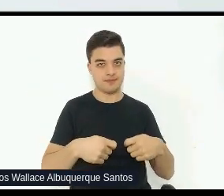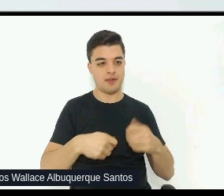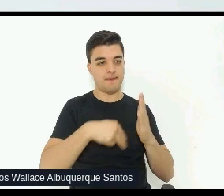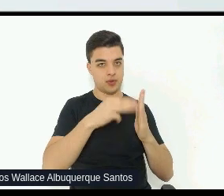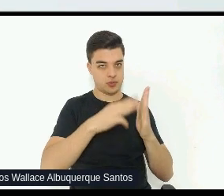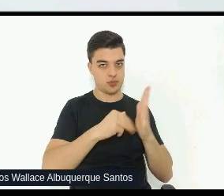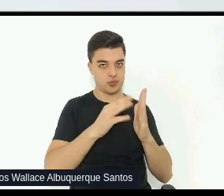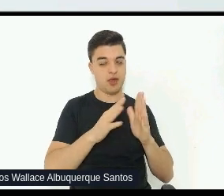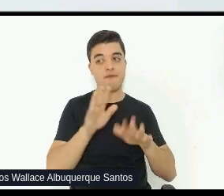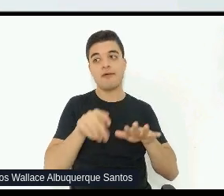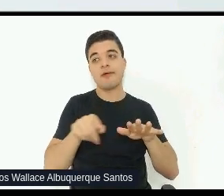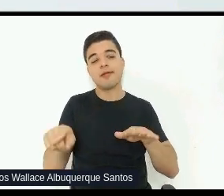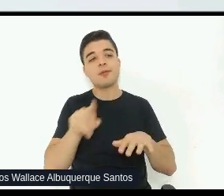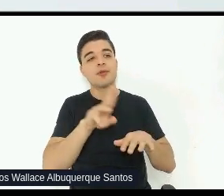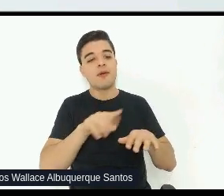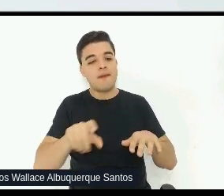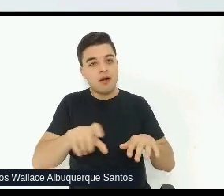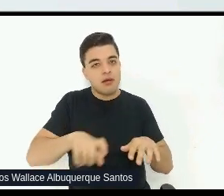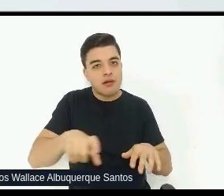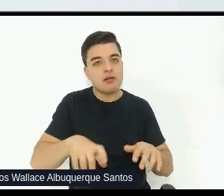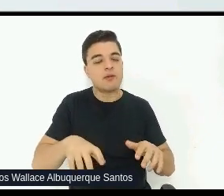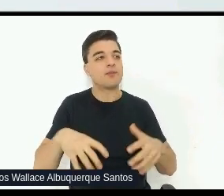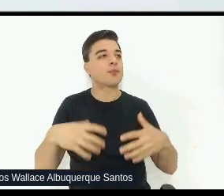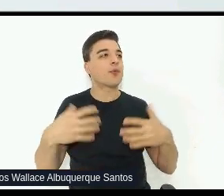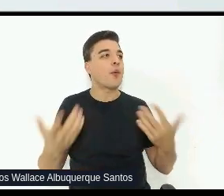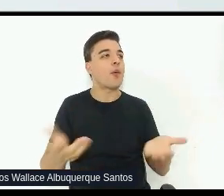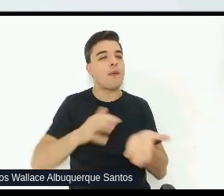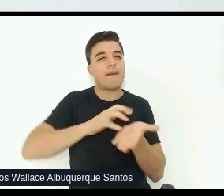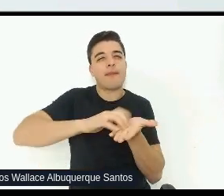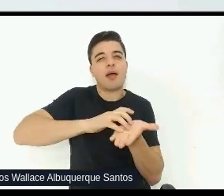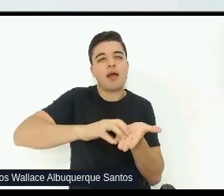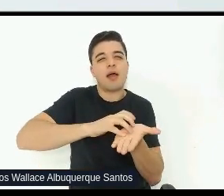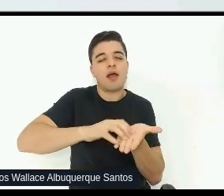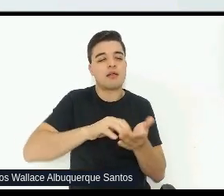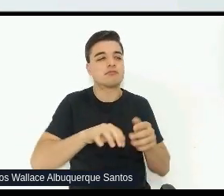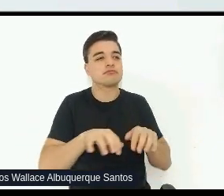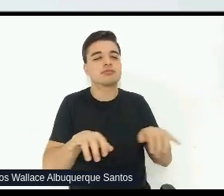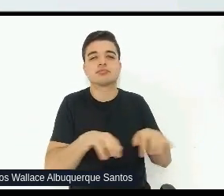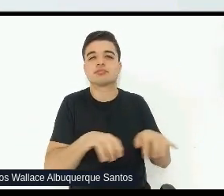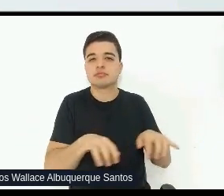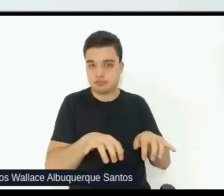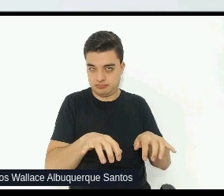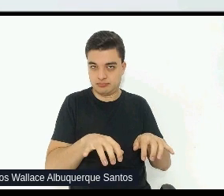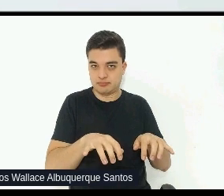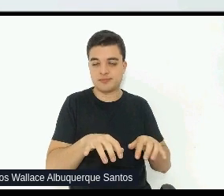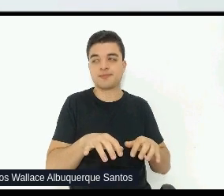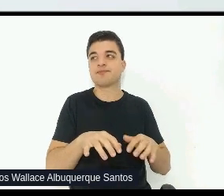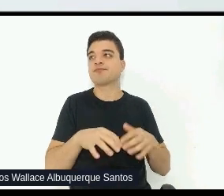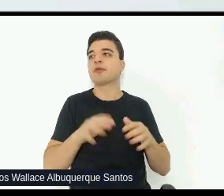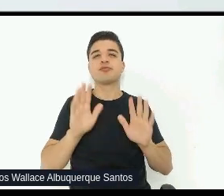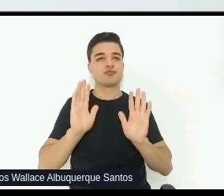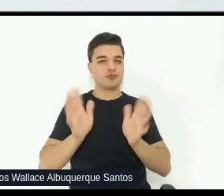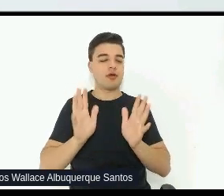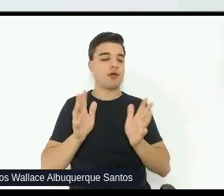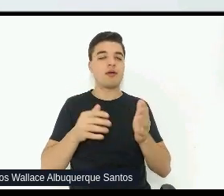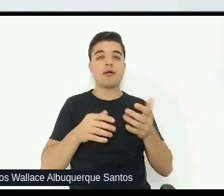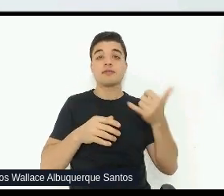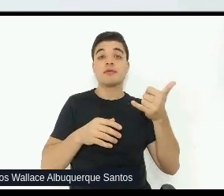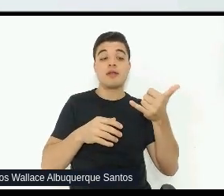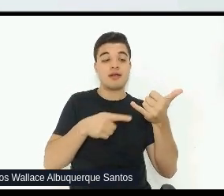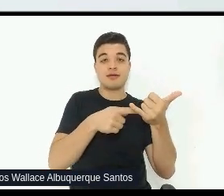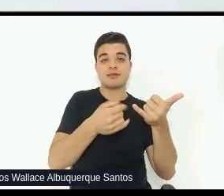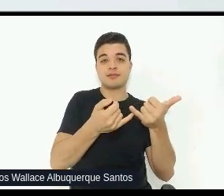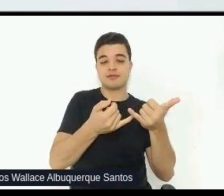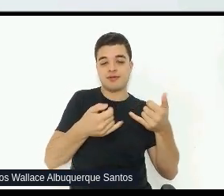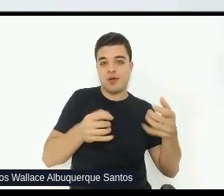teclado braille. Uma das palestrantes antes falou que uma colega utilizou o celular com o mouse. Isso